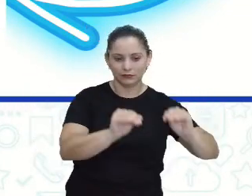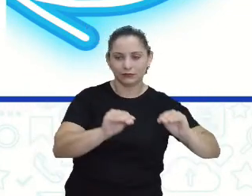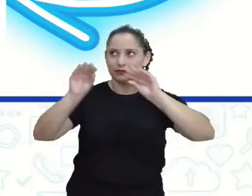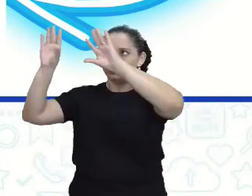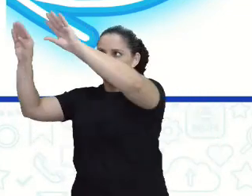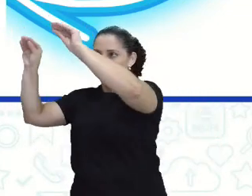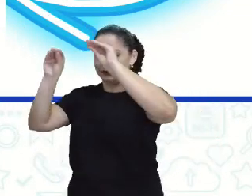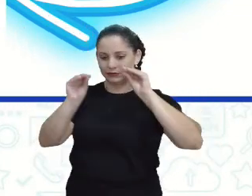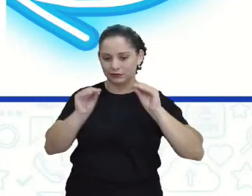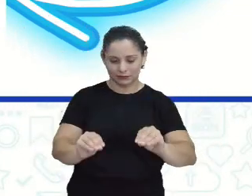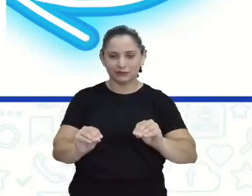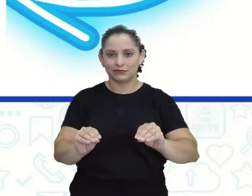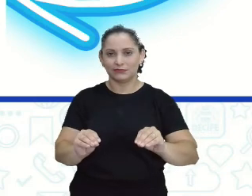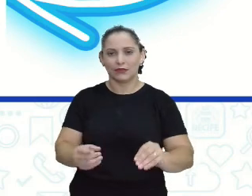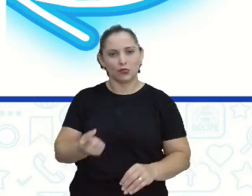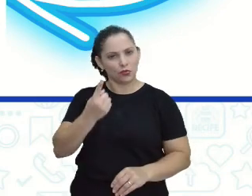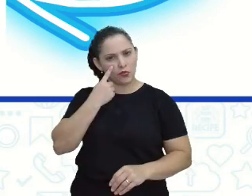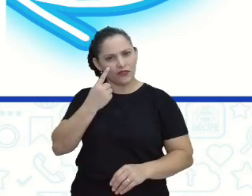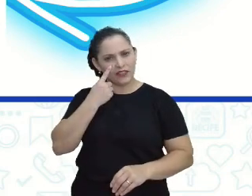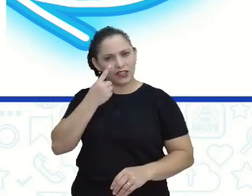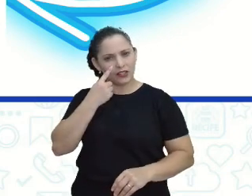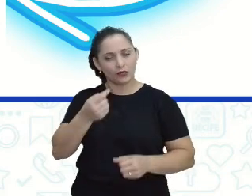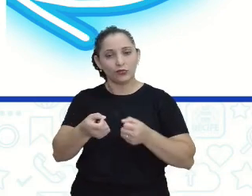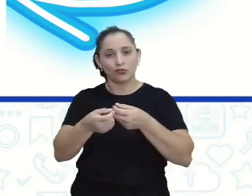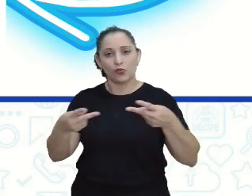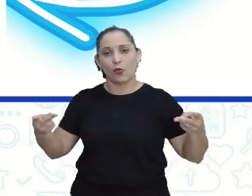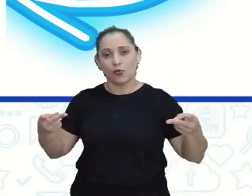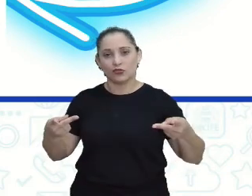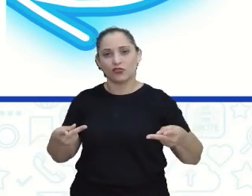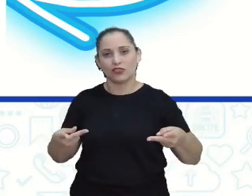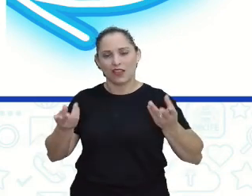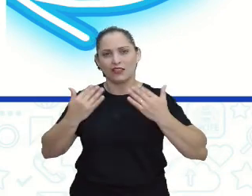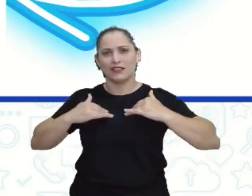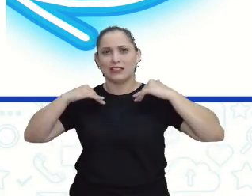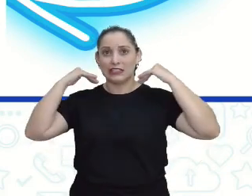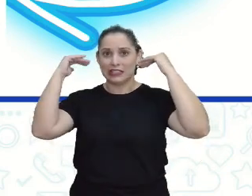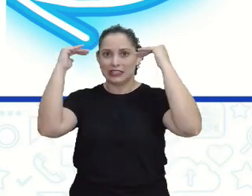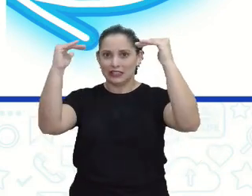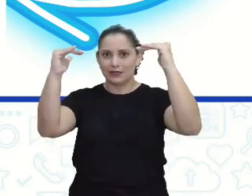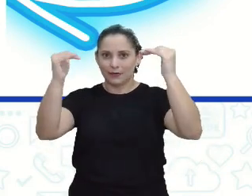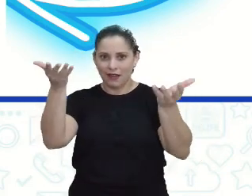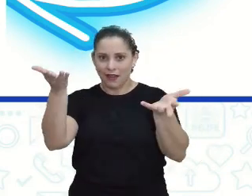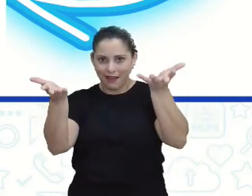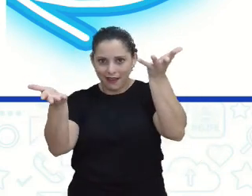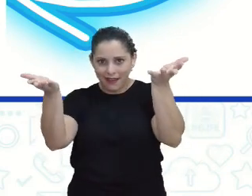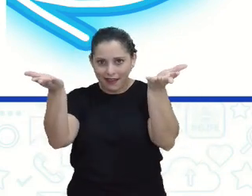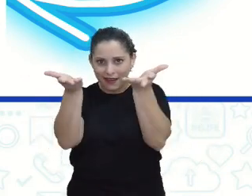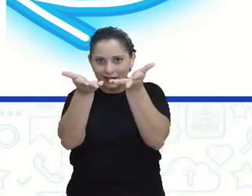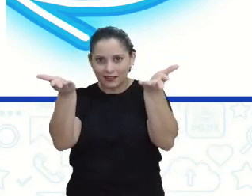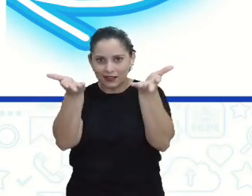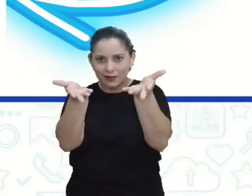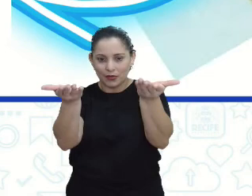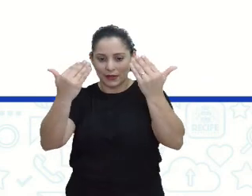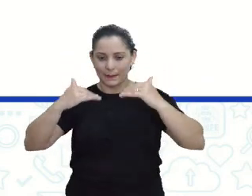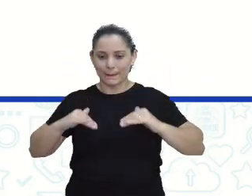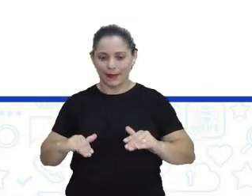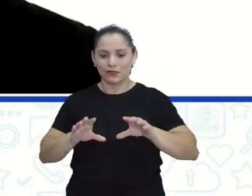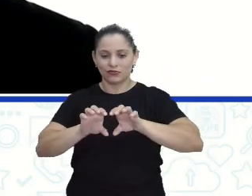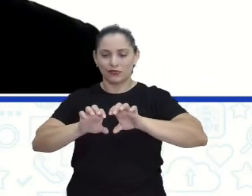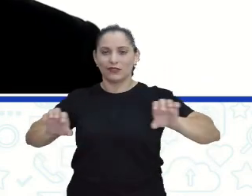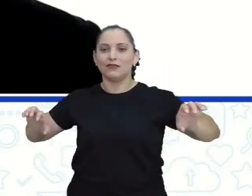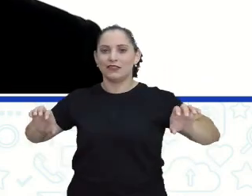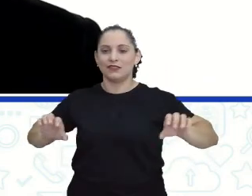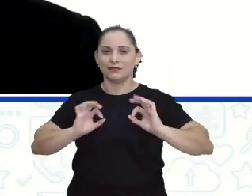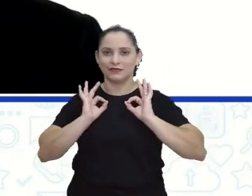mesma coisa de maneira diferente. Em cima eu tenho um equilíbrio de uma balança, embaixo eu tenho uma equação.